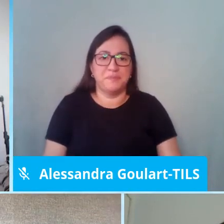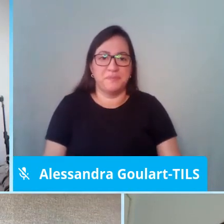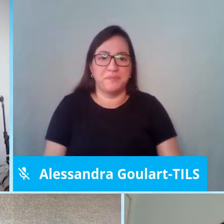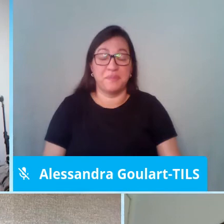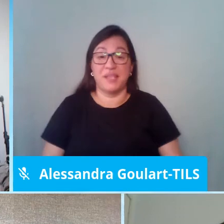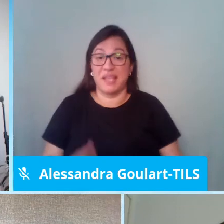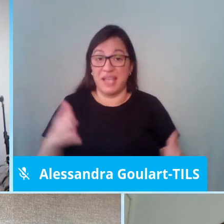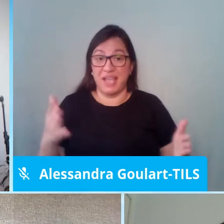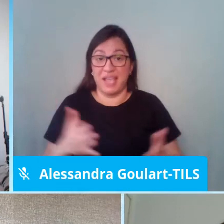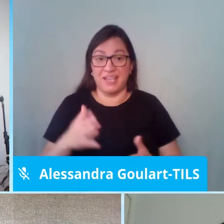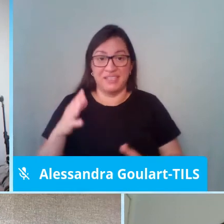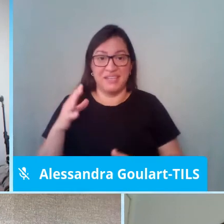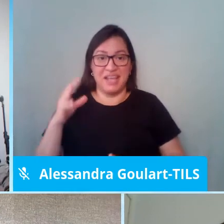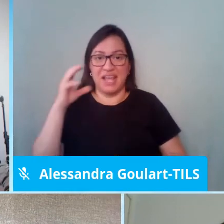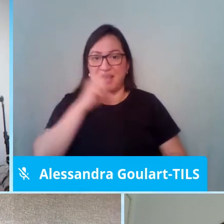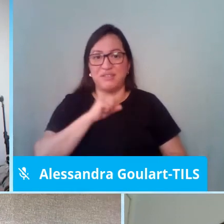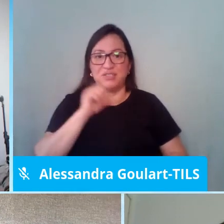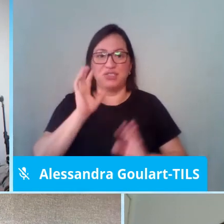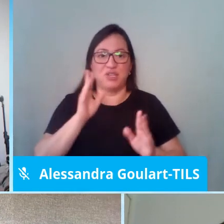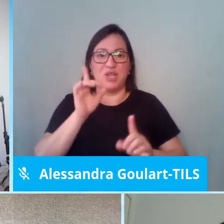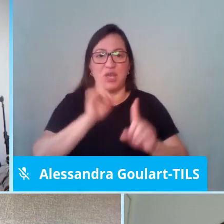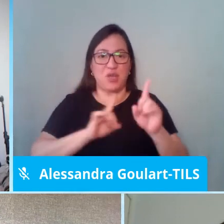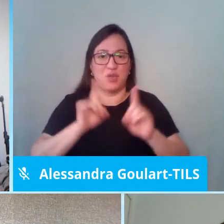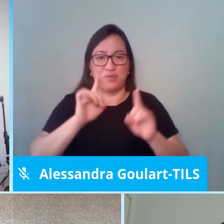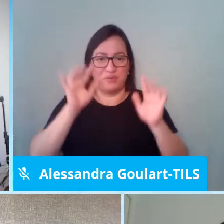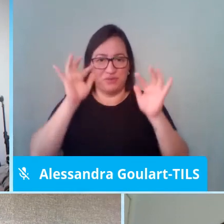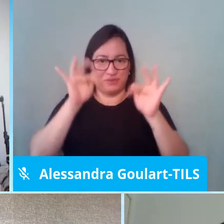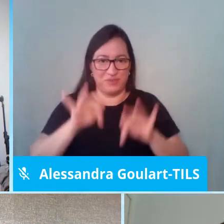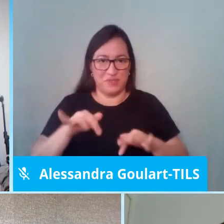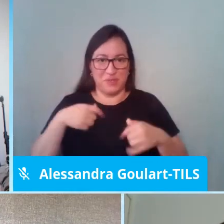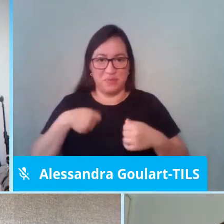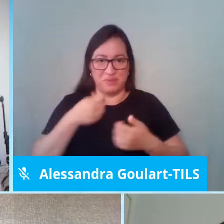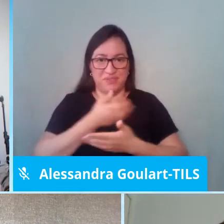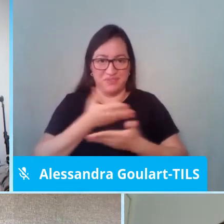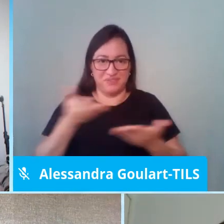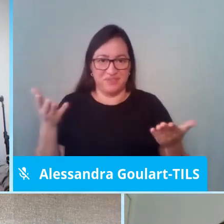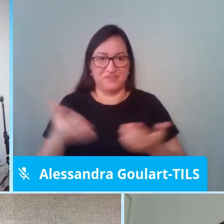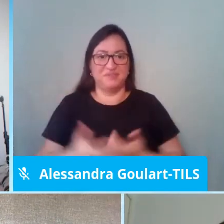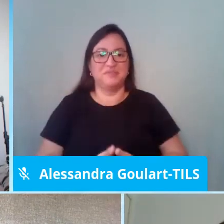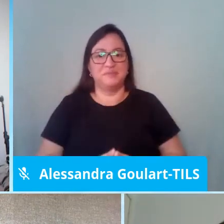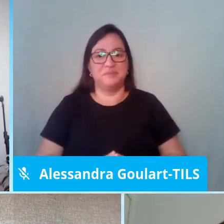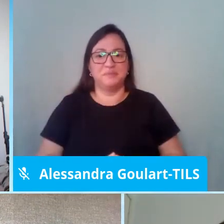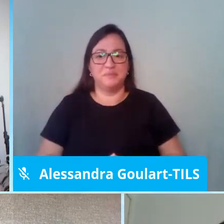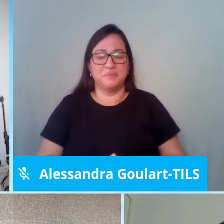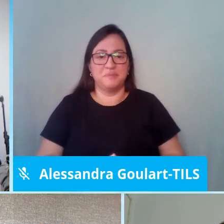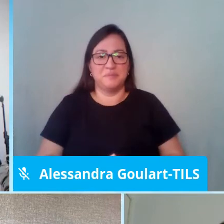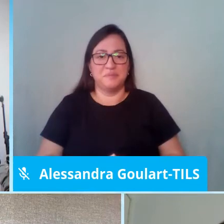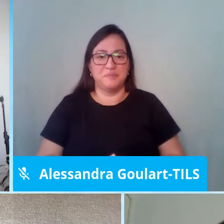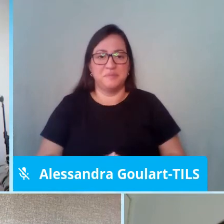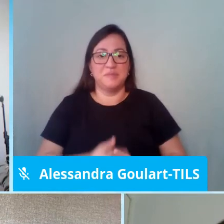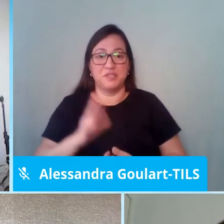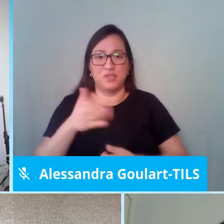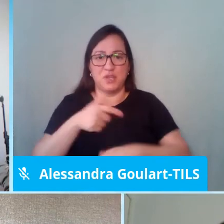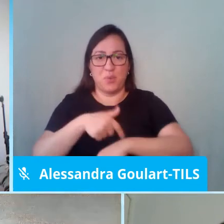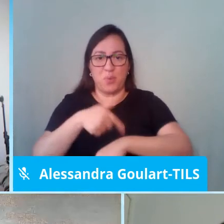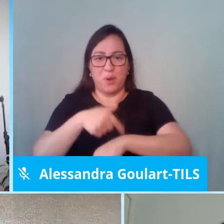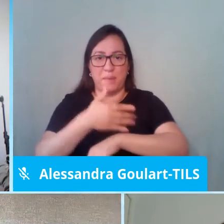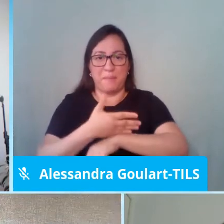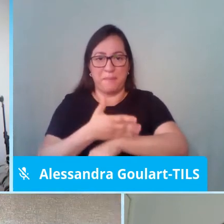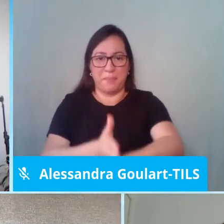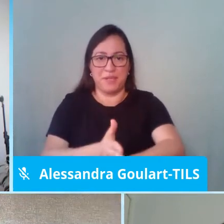imediato, passar para algumas falas de encerramento que eu preciso fazer, né? A gente já passou um pouquinho da hora.